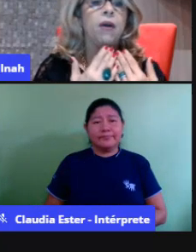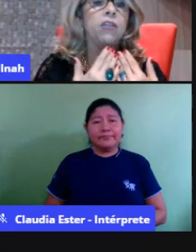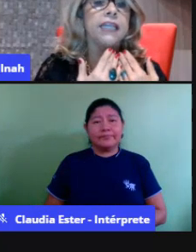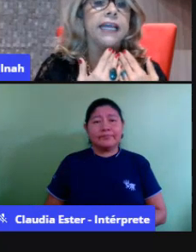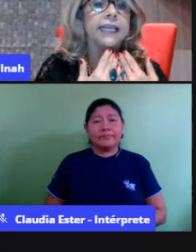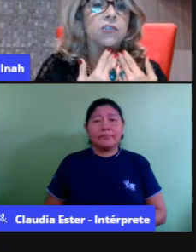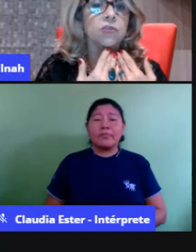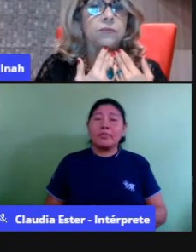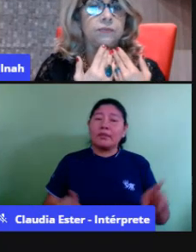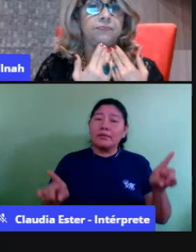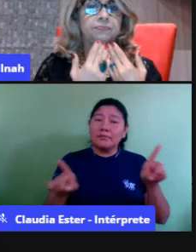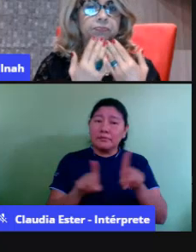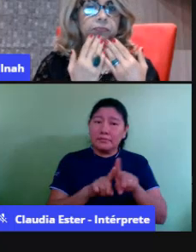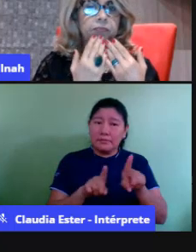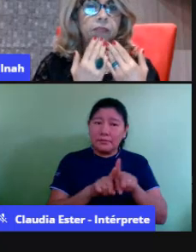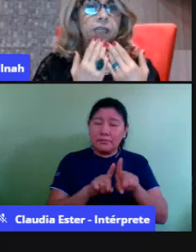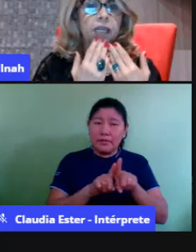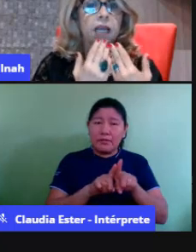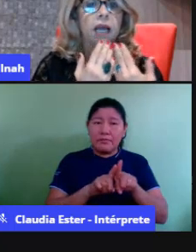Aqui também outro endereço.